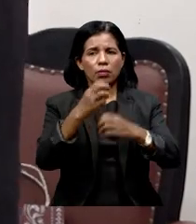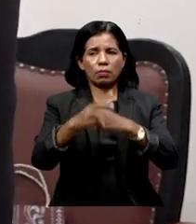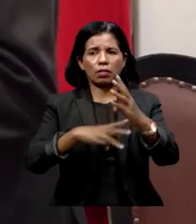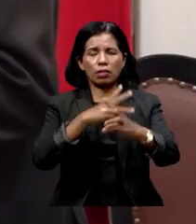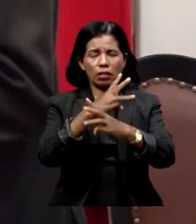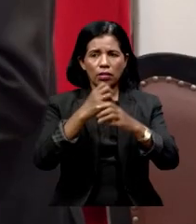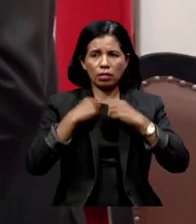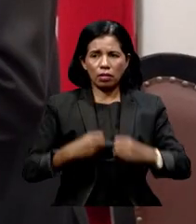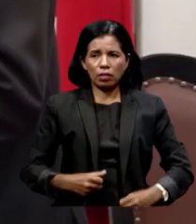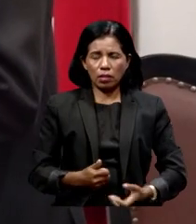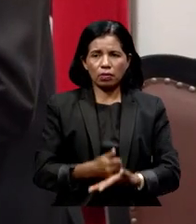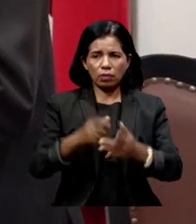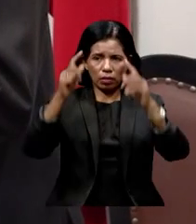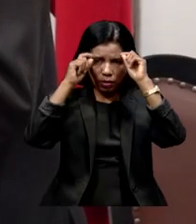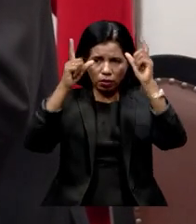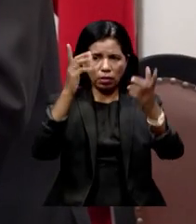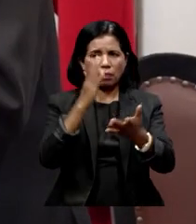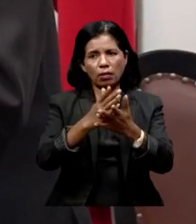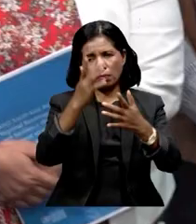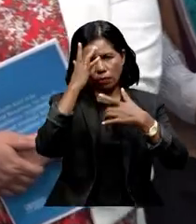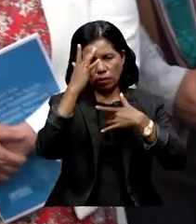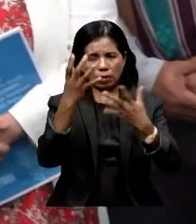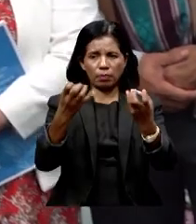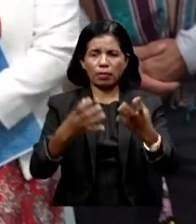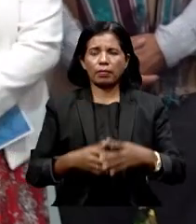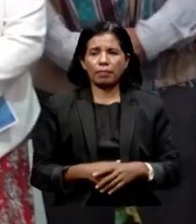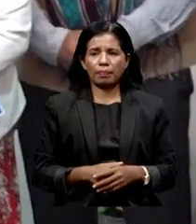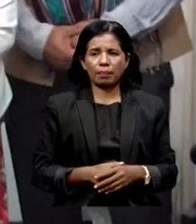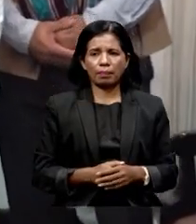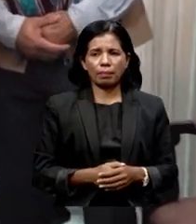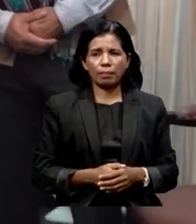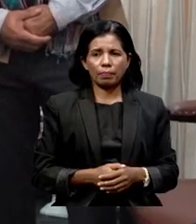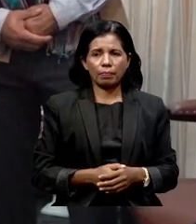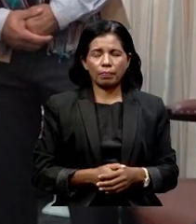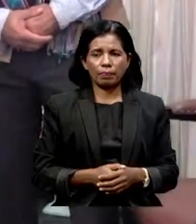saúde apoia ona Timor Leste o de combate moras oi oi aderito Ximenes, bem-vindo Ximenes, Ximenes.